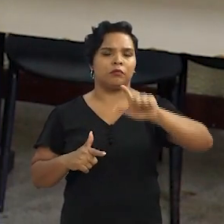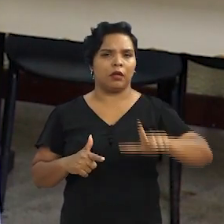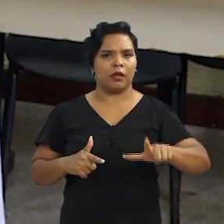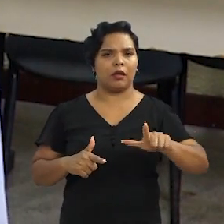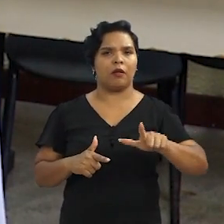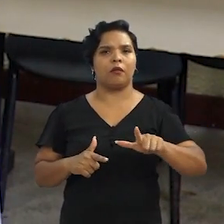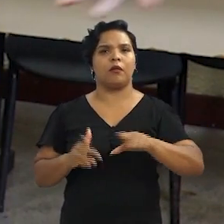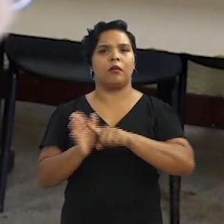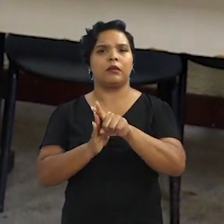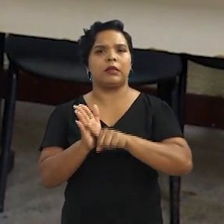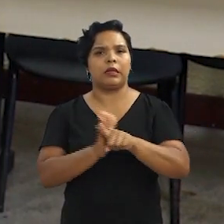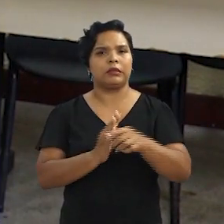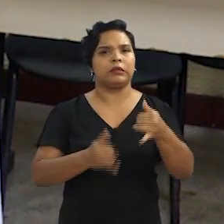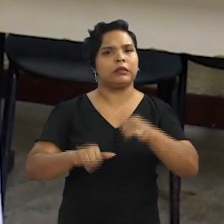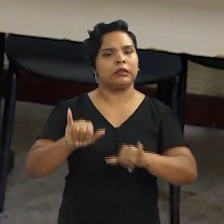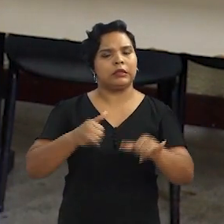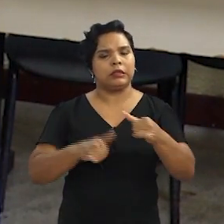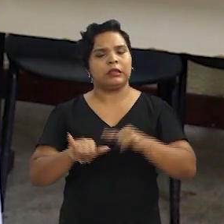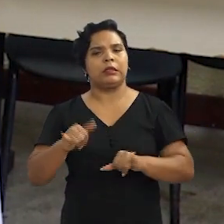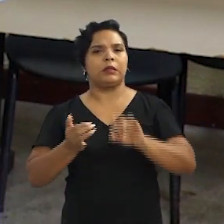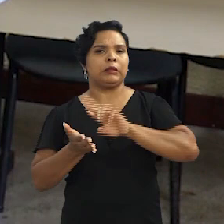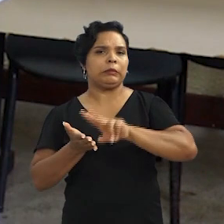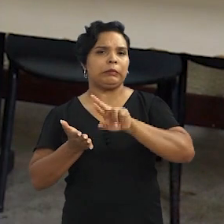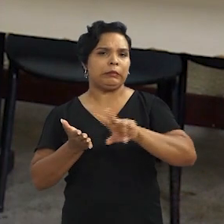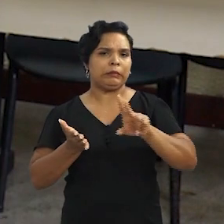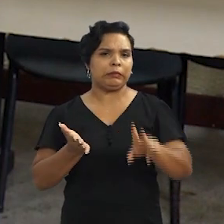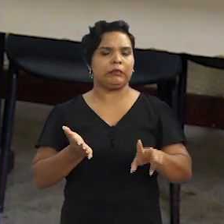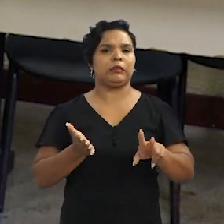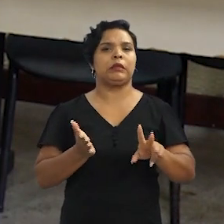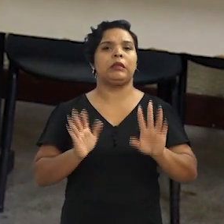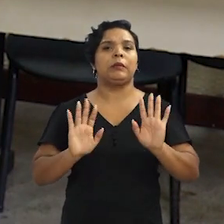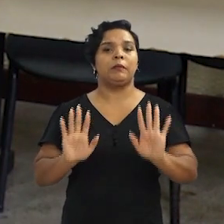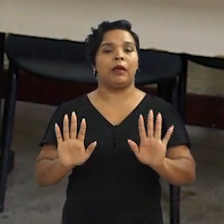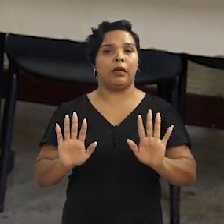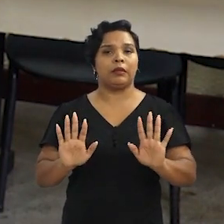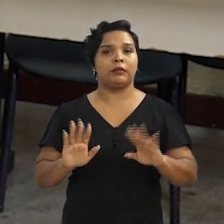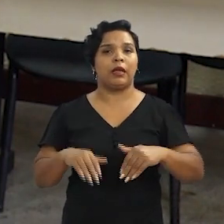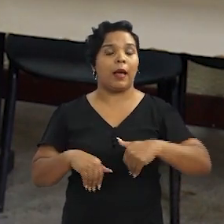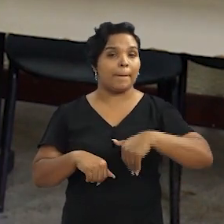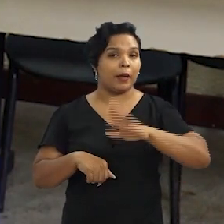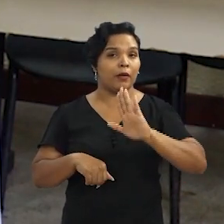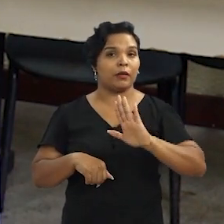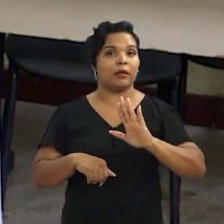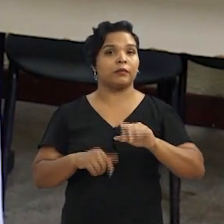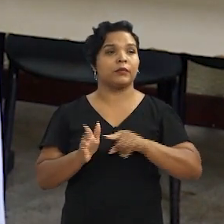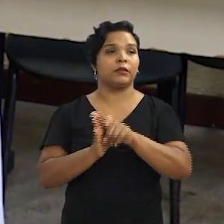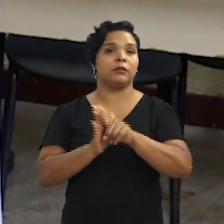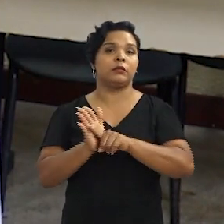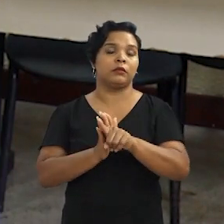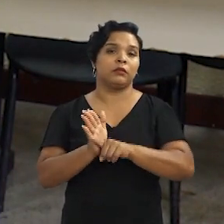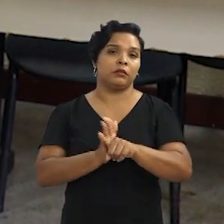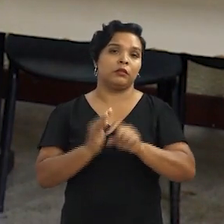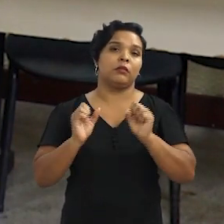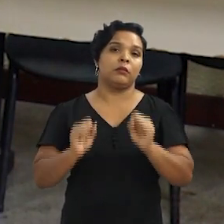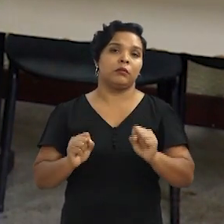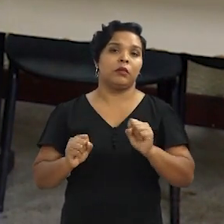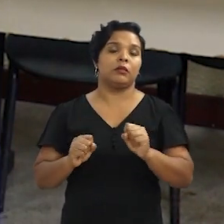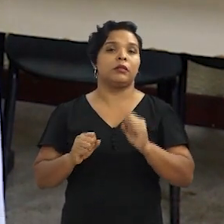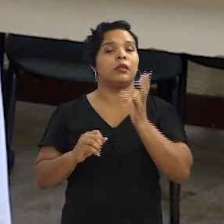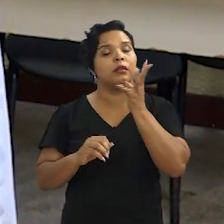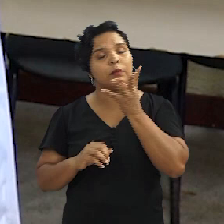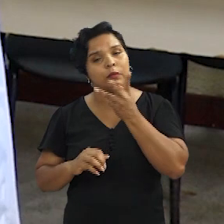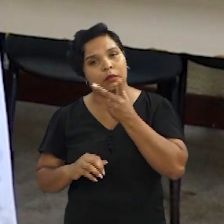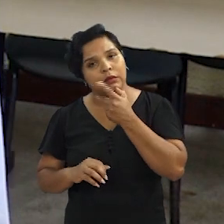Tanto, às vezes, algumas análises físico-químicas, análises cromatográficas. No entanto, a maioria dessas análises elas podem